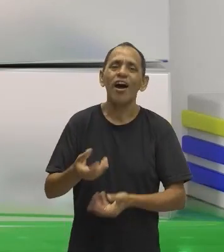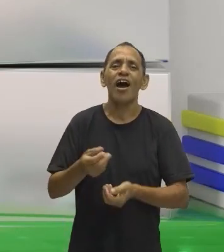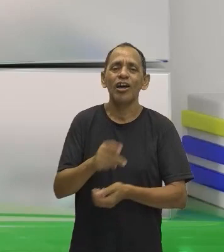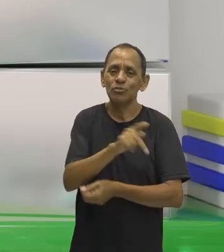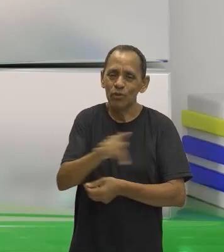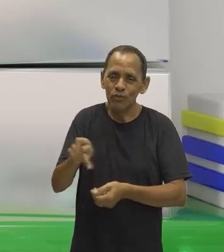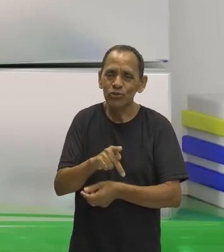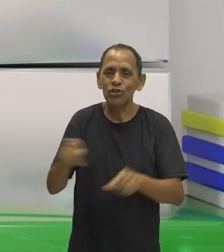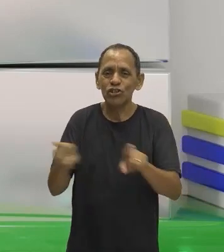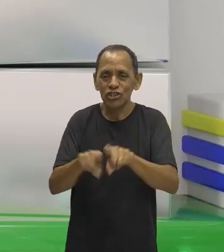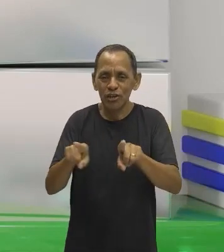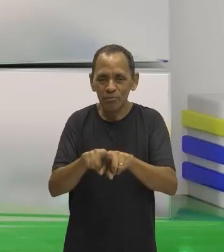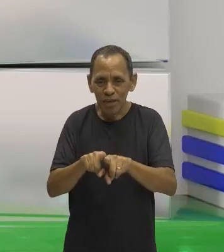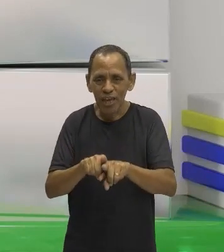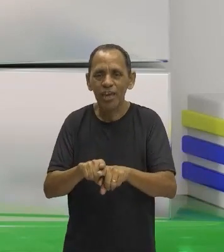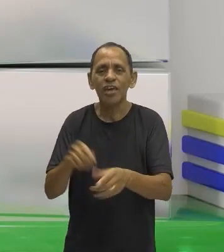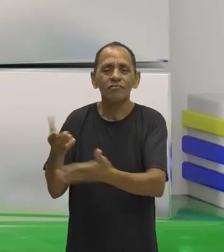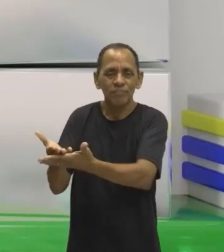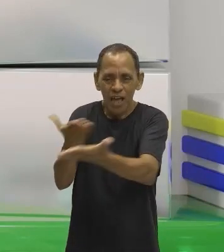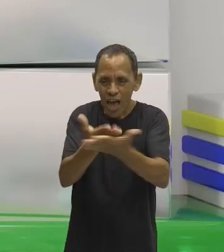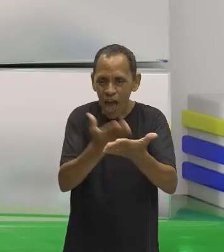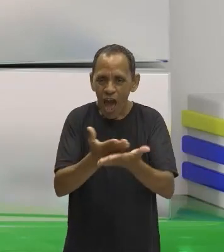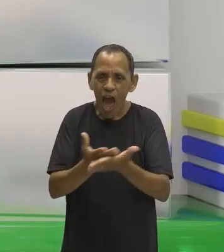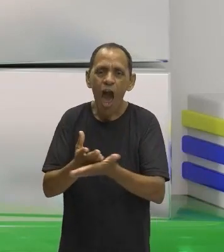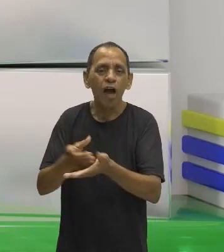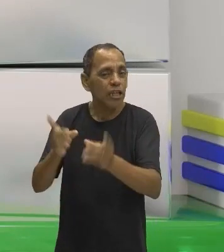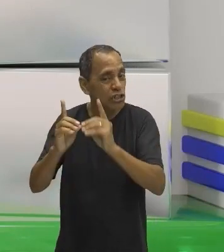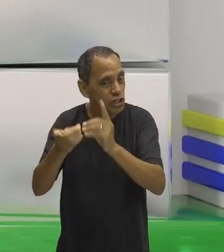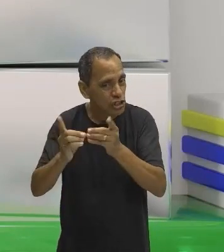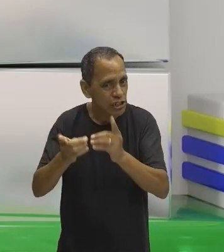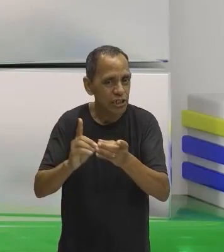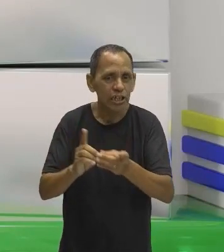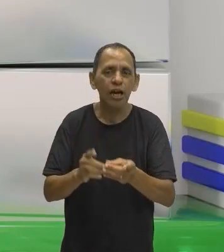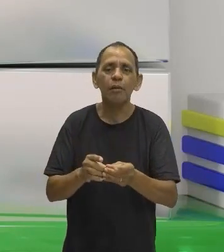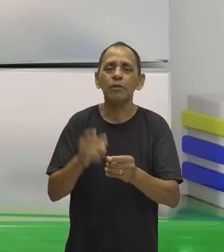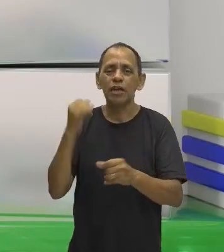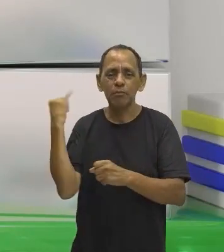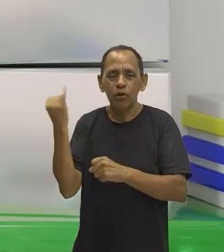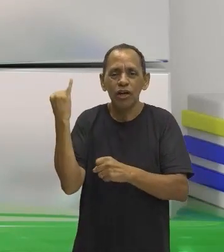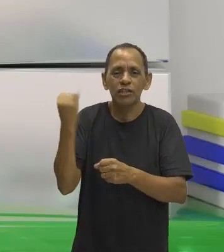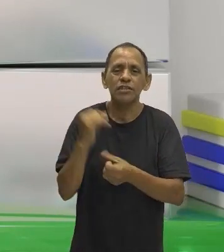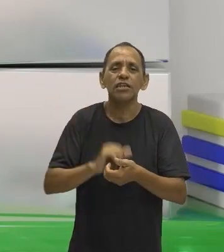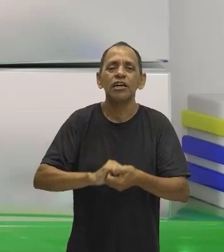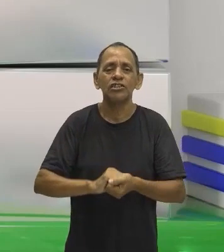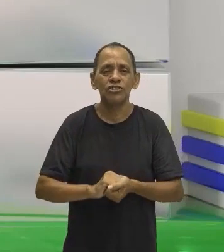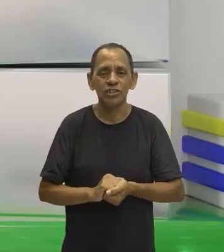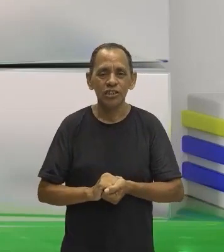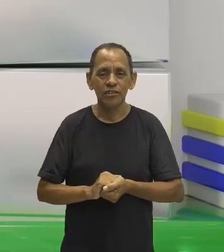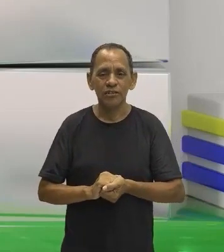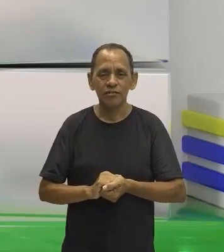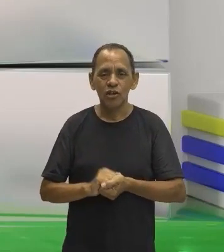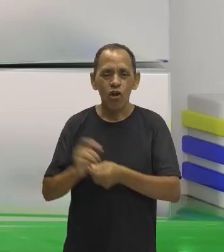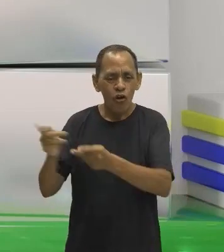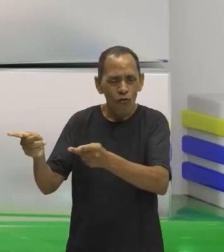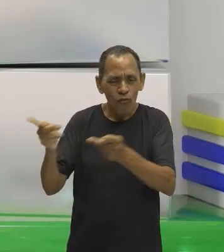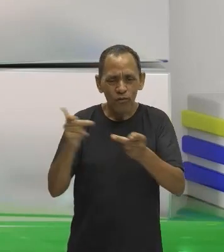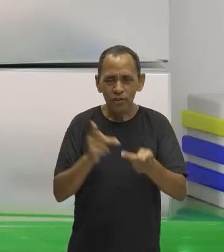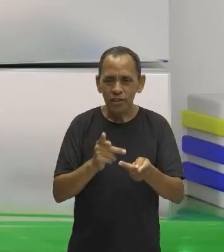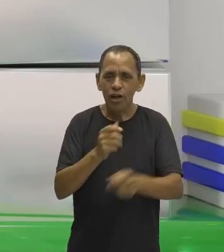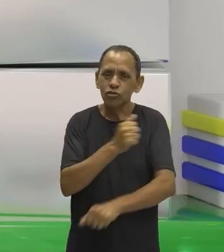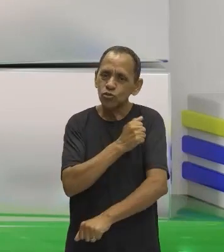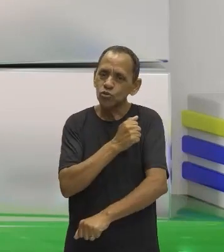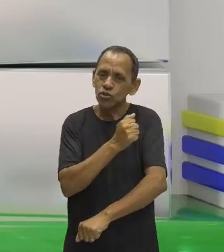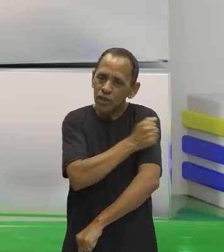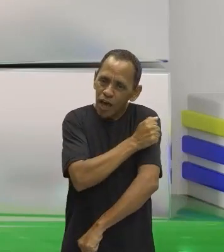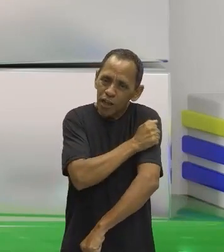muito dinâmica, uma aula muito bacana. Então é importante, né, que vocês incentivem eles a estarem aí, né, a participar, porque a gente vai orientá-los